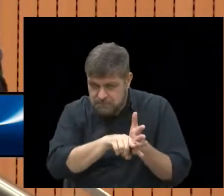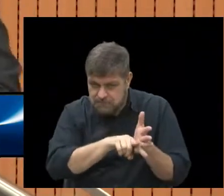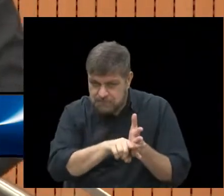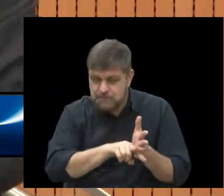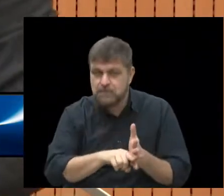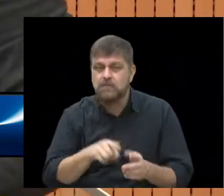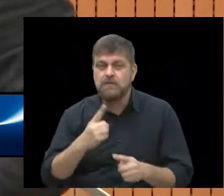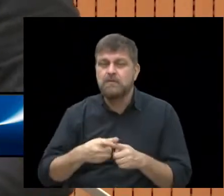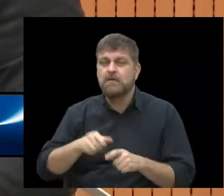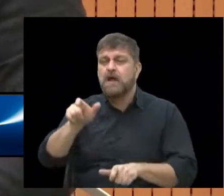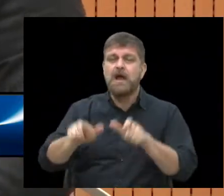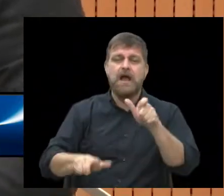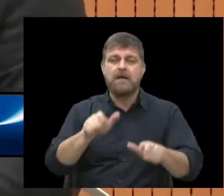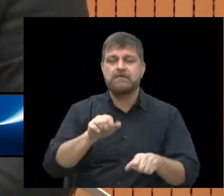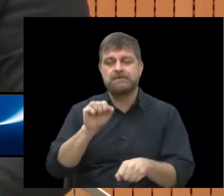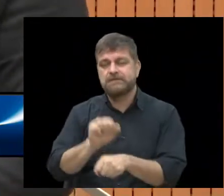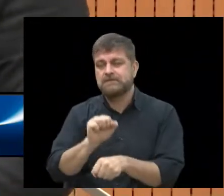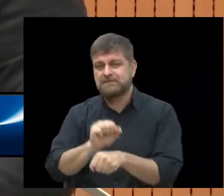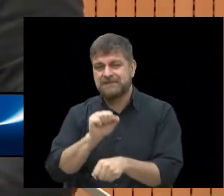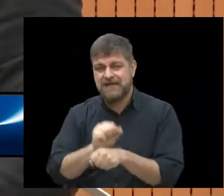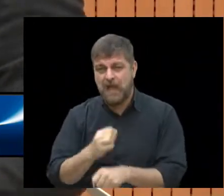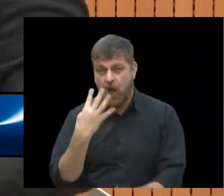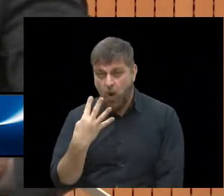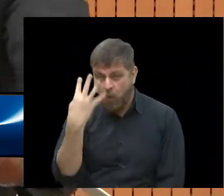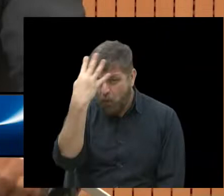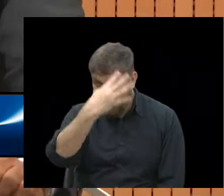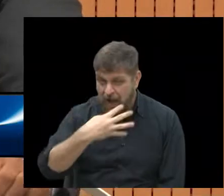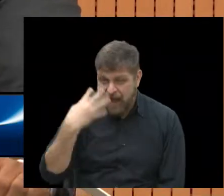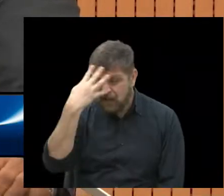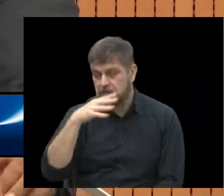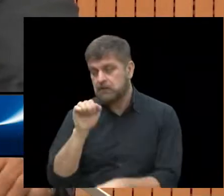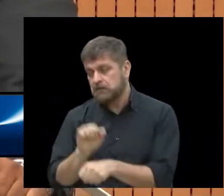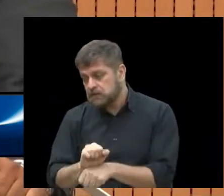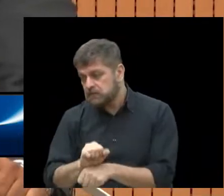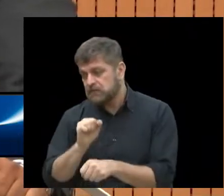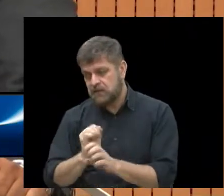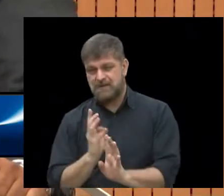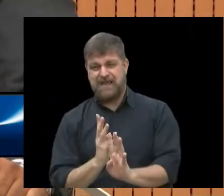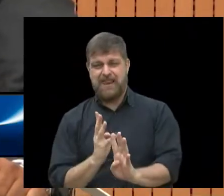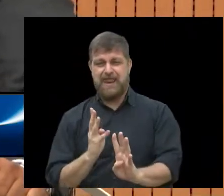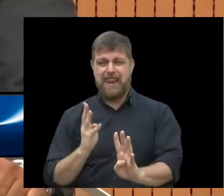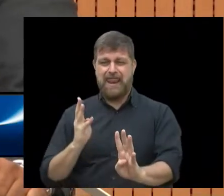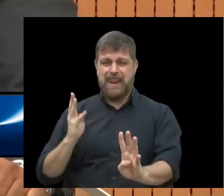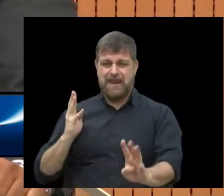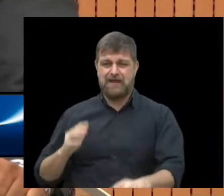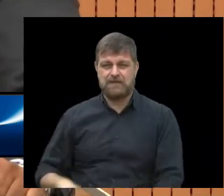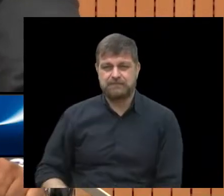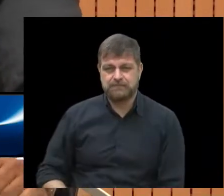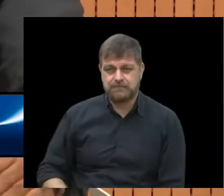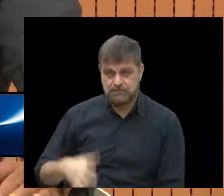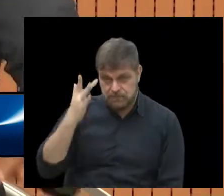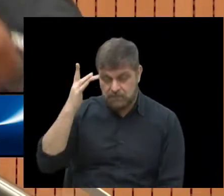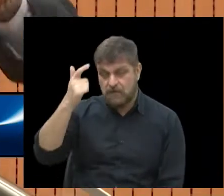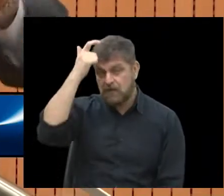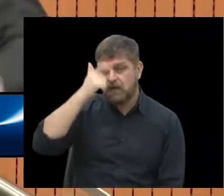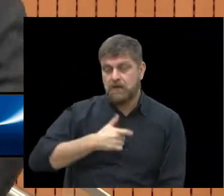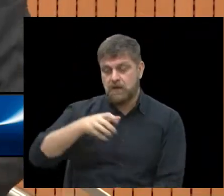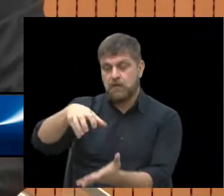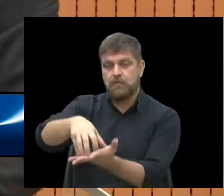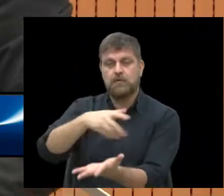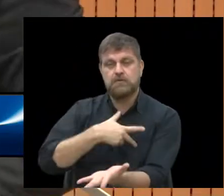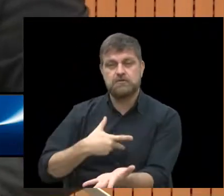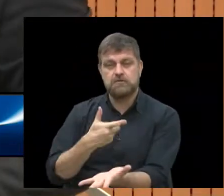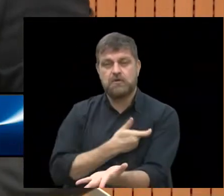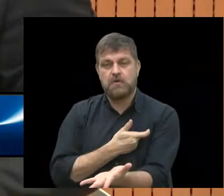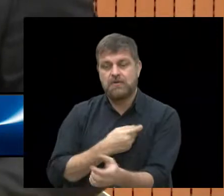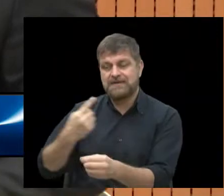as pessoas têm que esperar 4, 5 horas nos pronto-atendimentos aqui? Amanhã, Irineu, eu estou visitando um pronto-atendimento